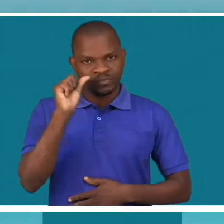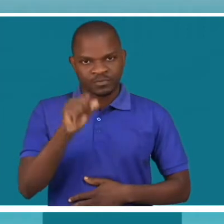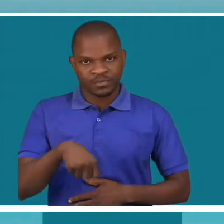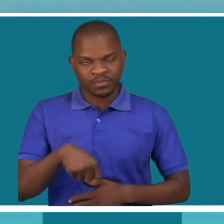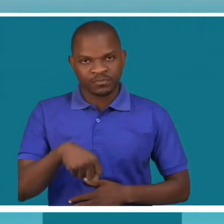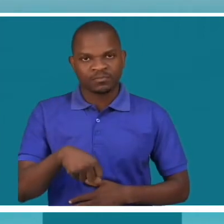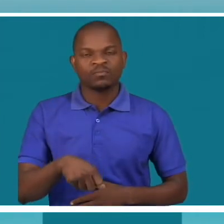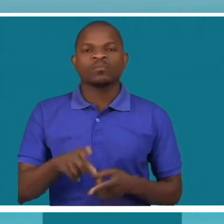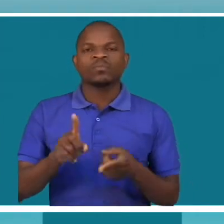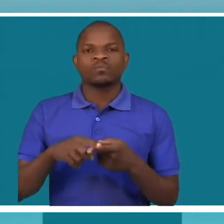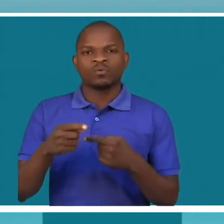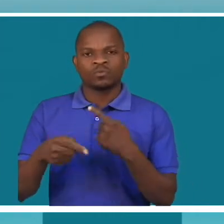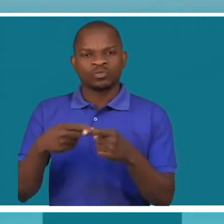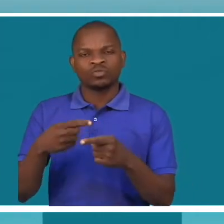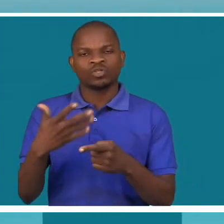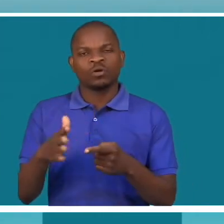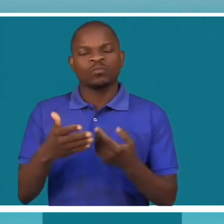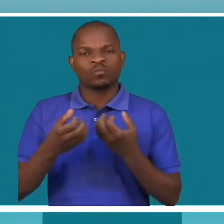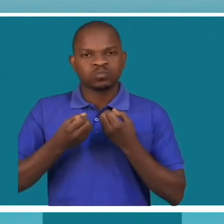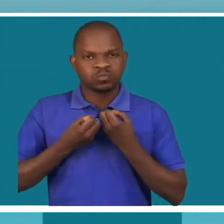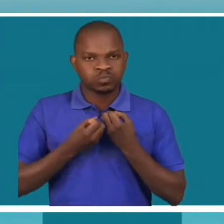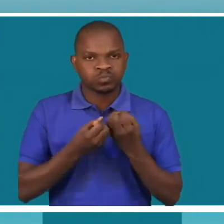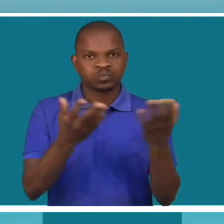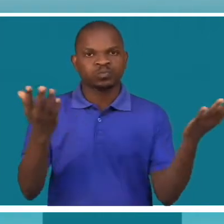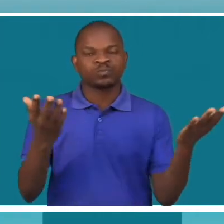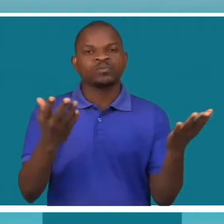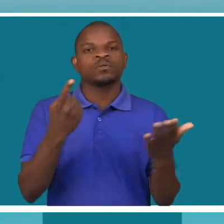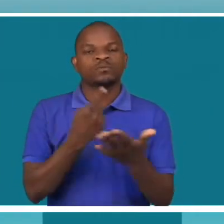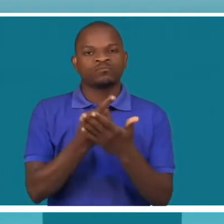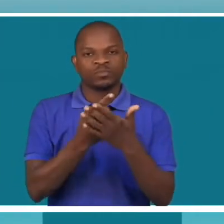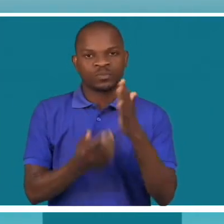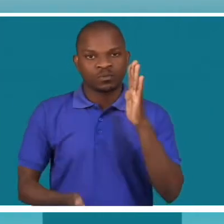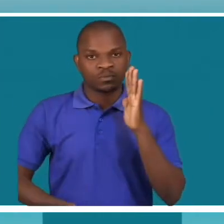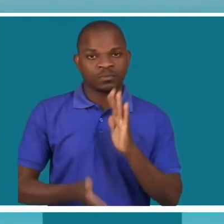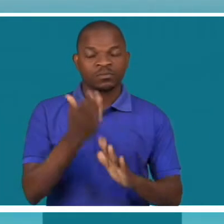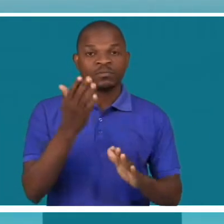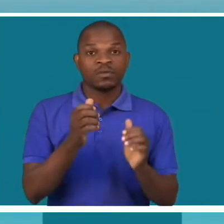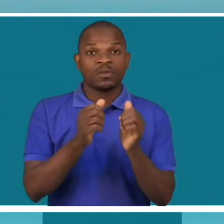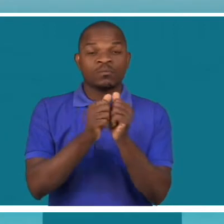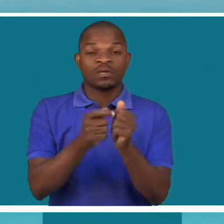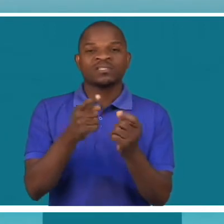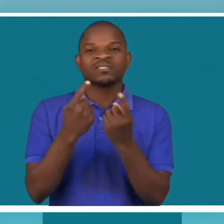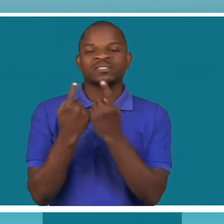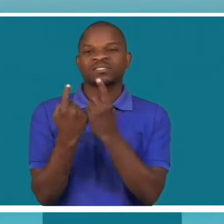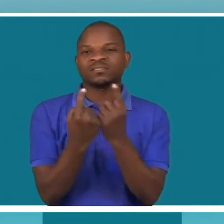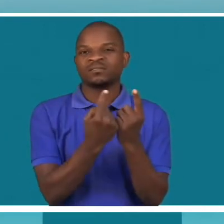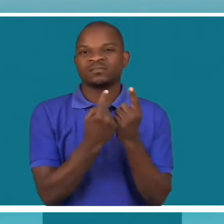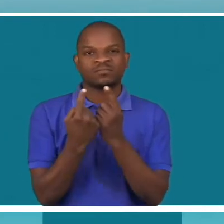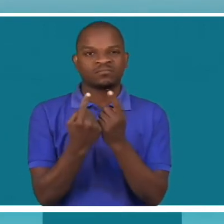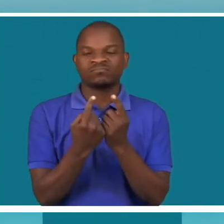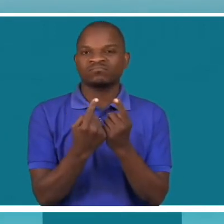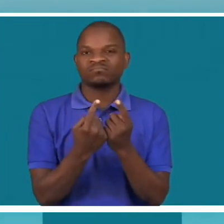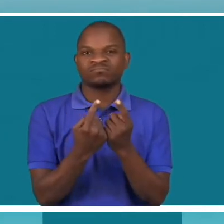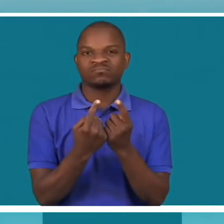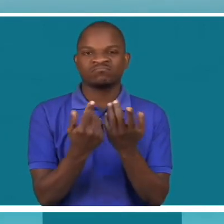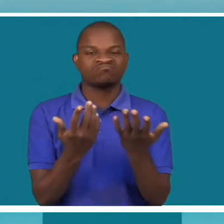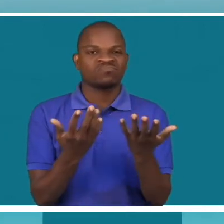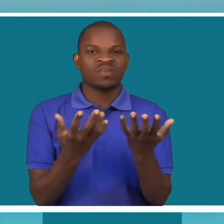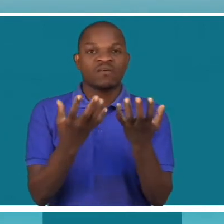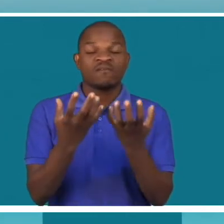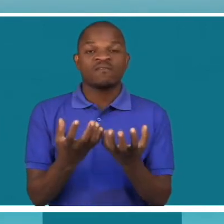lá, o projeto já foi falado que devia ter começado. Mas nesta situação não